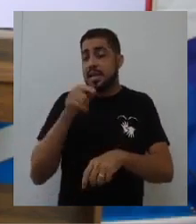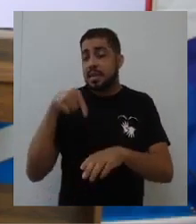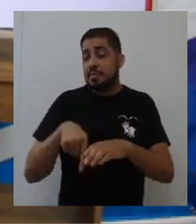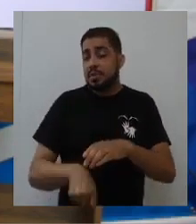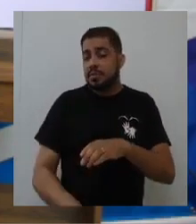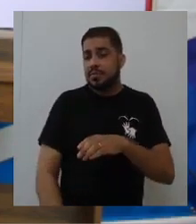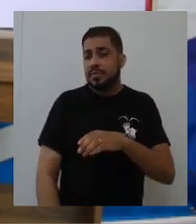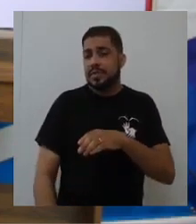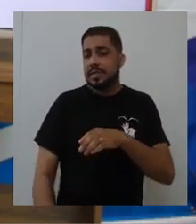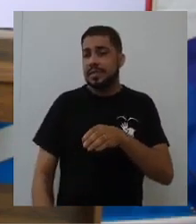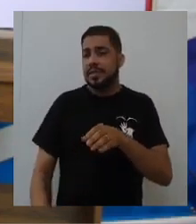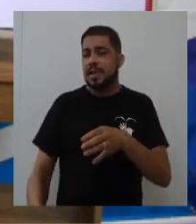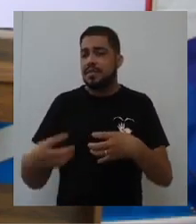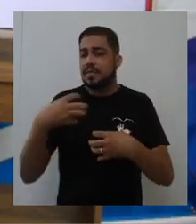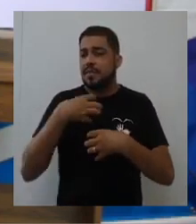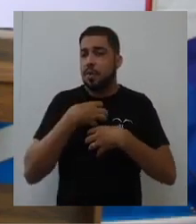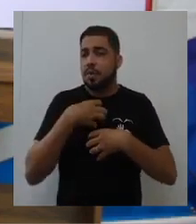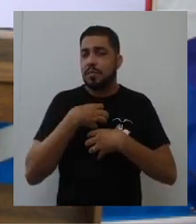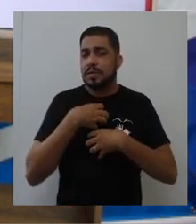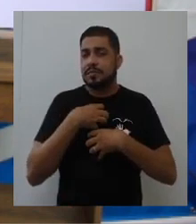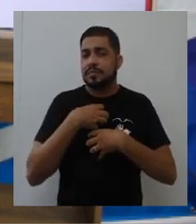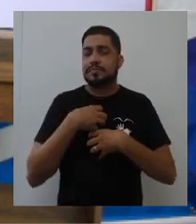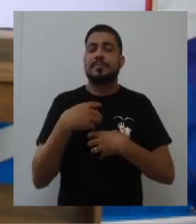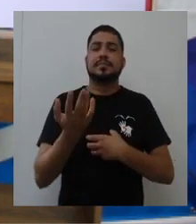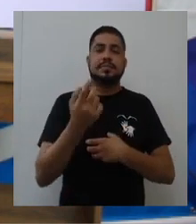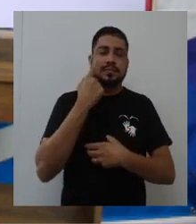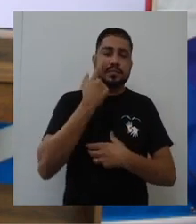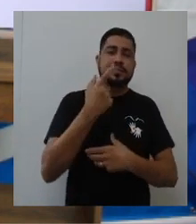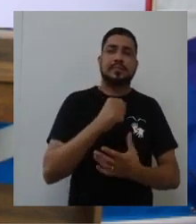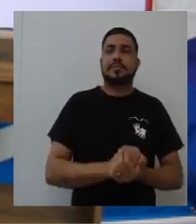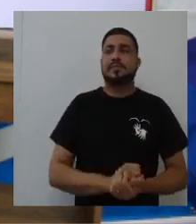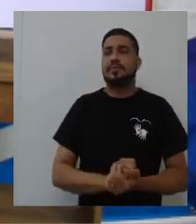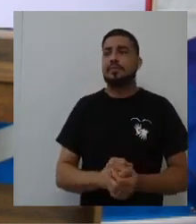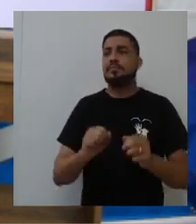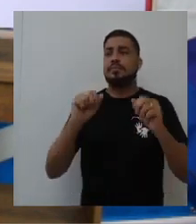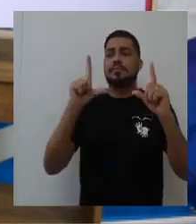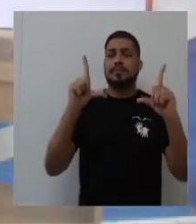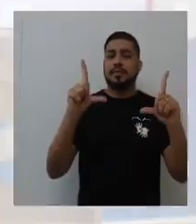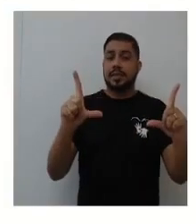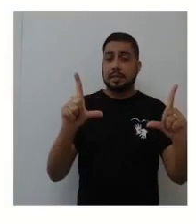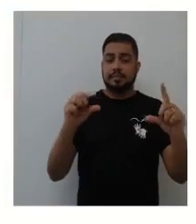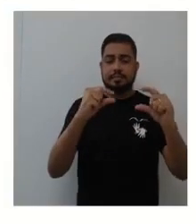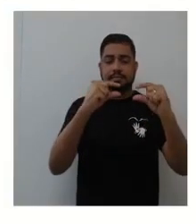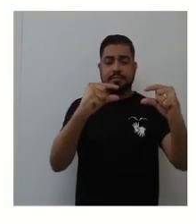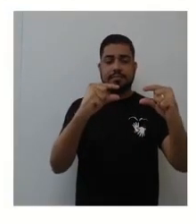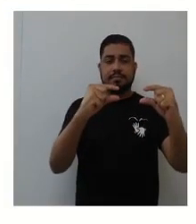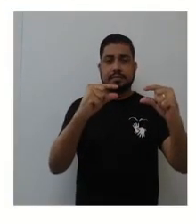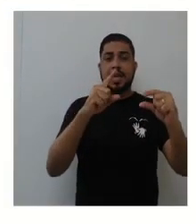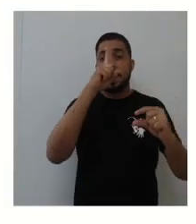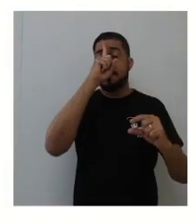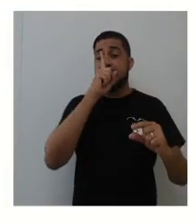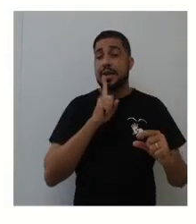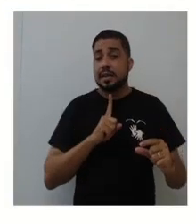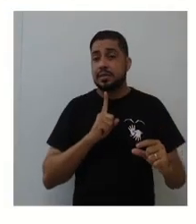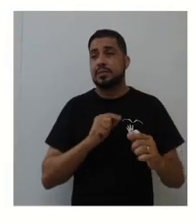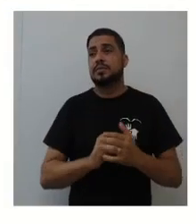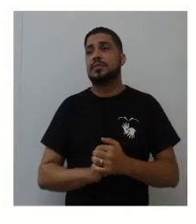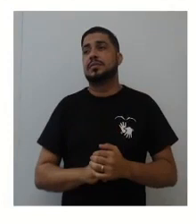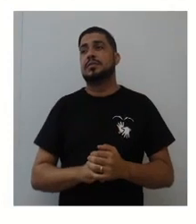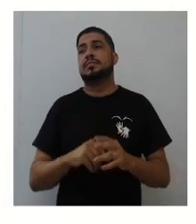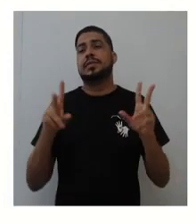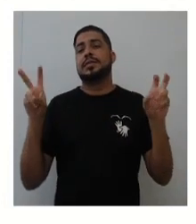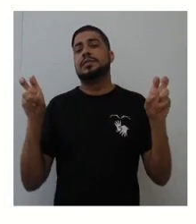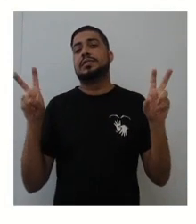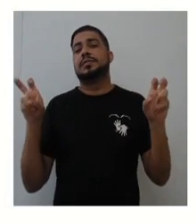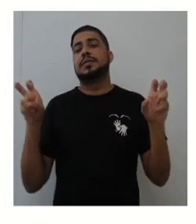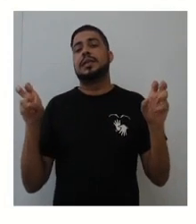a questão, a forma que ela foi feita. Então, olha aí. Vai aparecer destacado para vocês em amarelo a